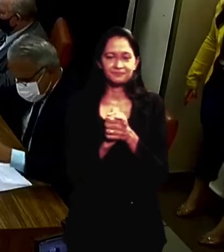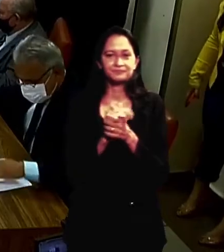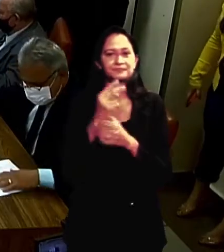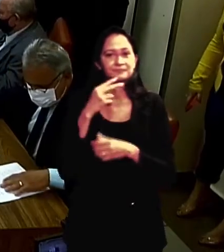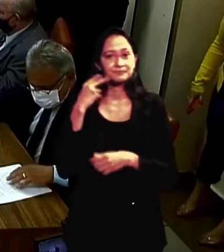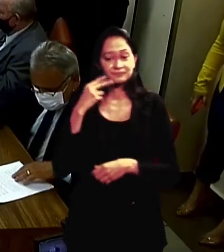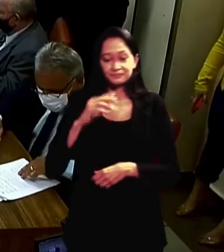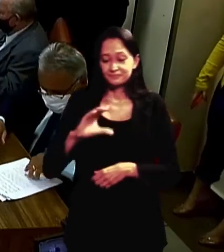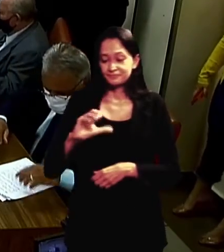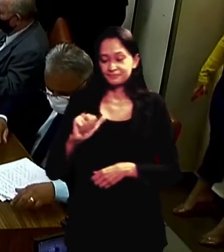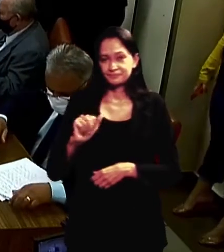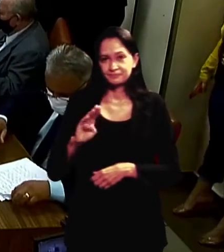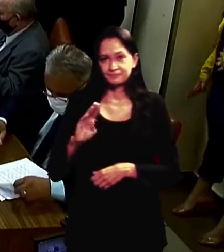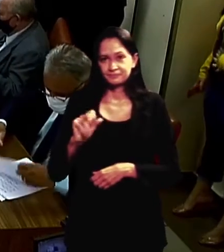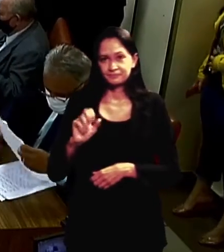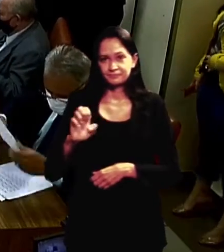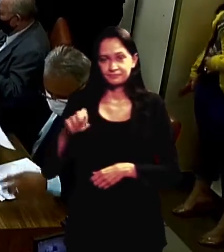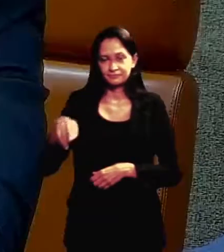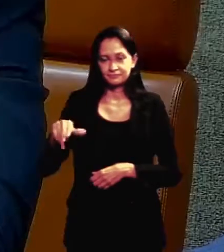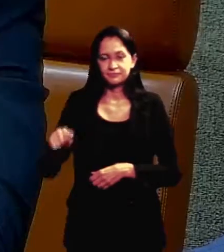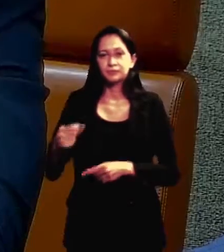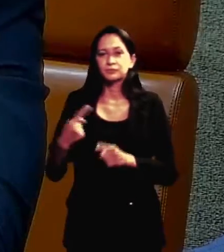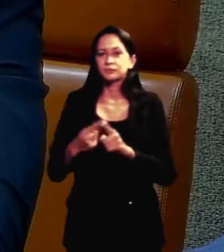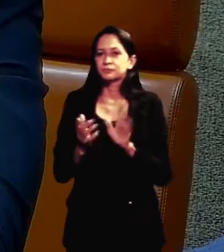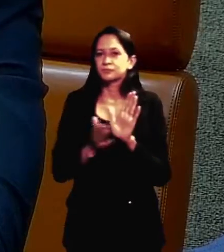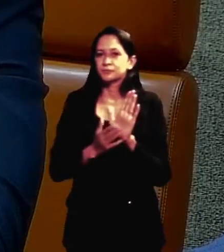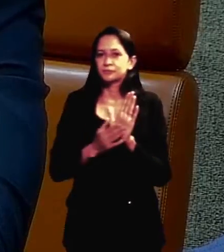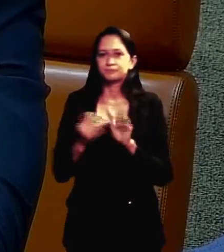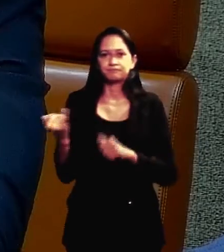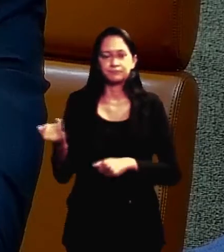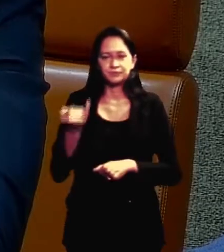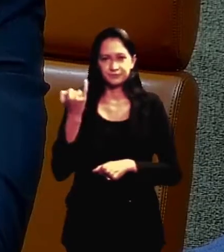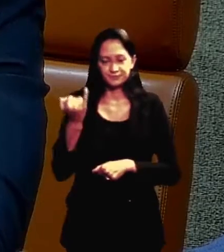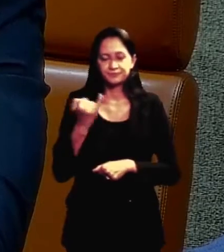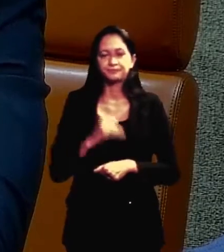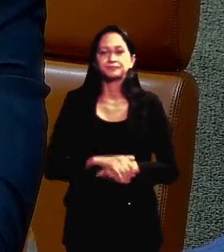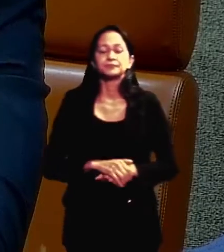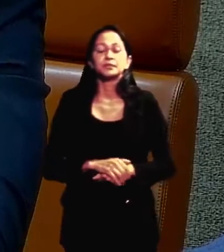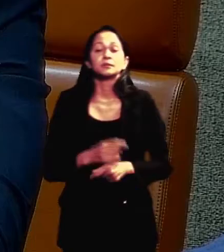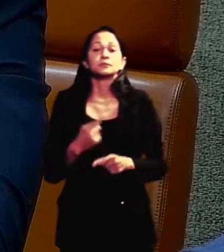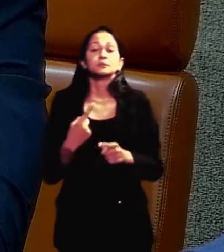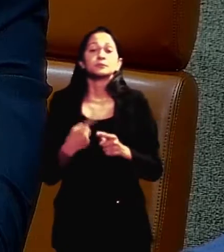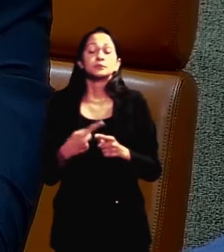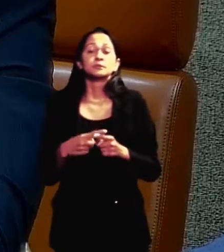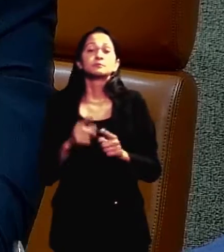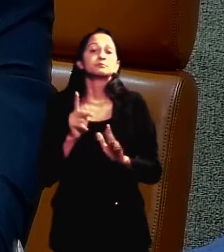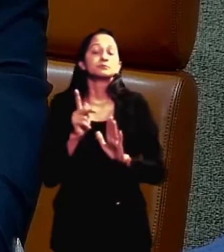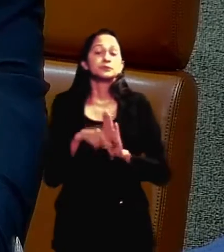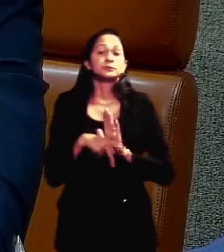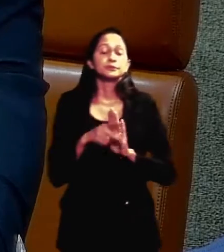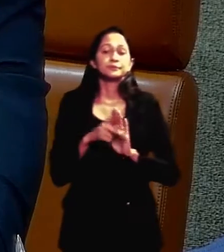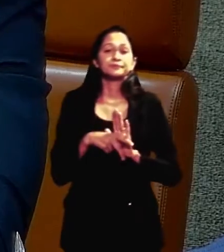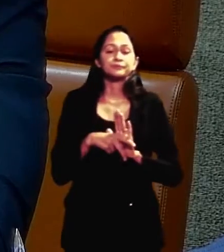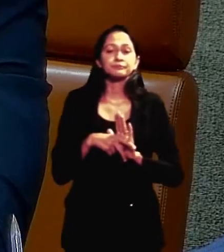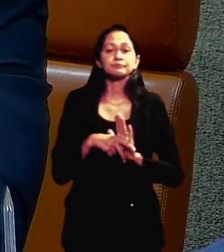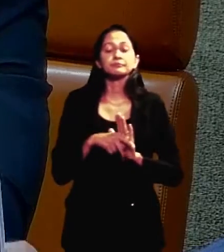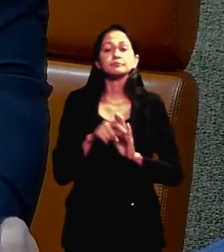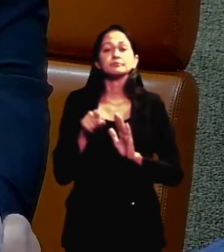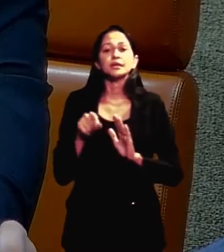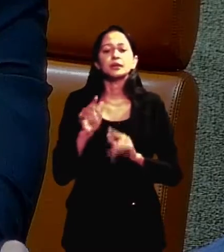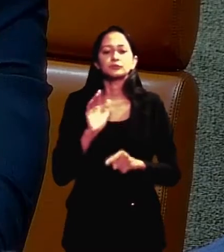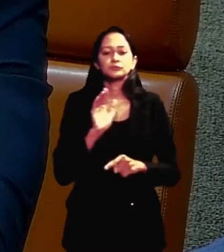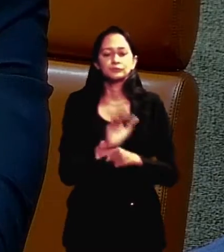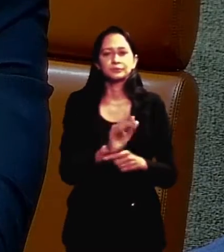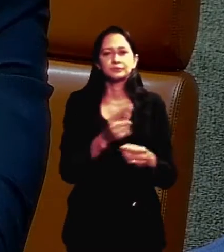o vereador Cabocena por propor esse projeto tão importante para Goiânia. Tendo em vista, vereador Cabocena, que esse projeto não só ajuda a